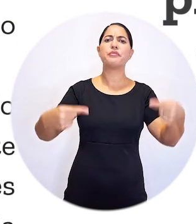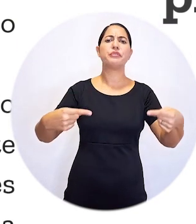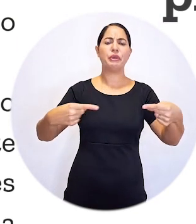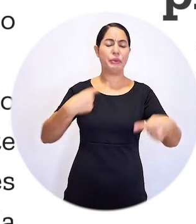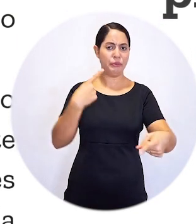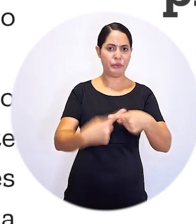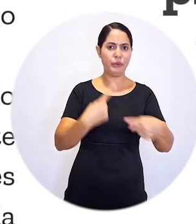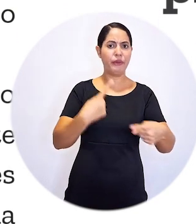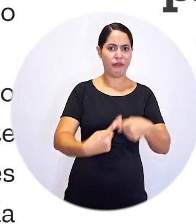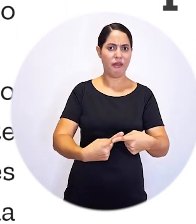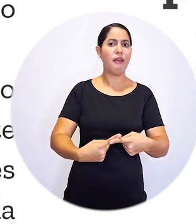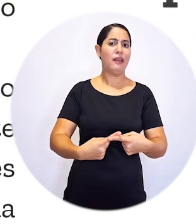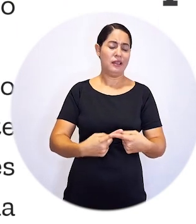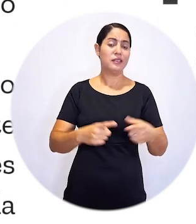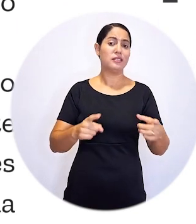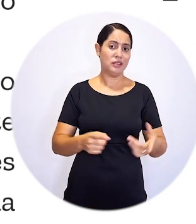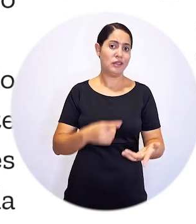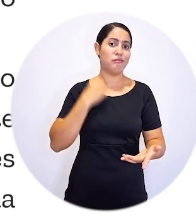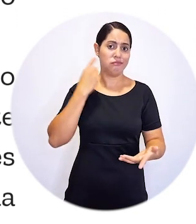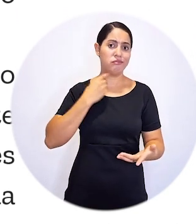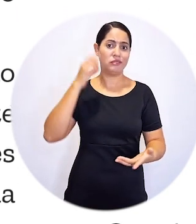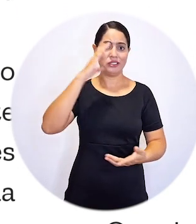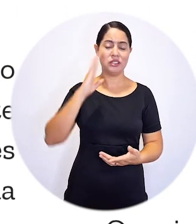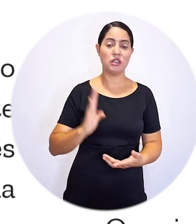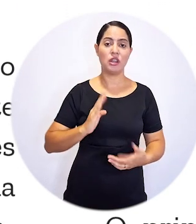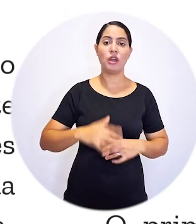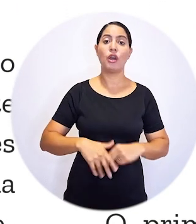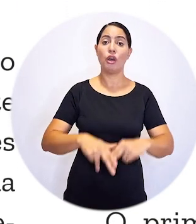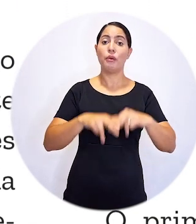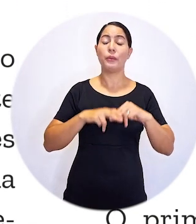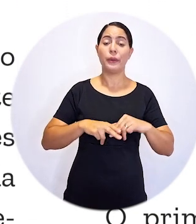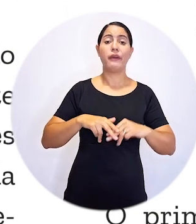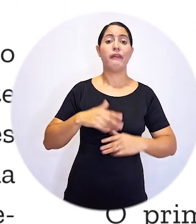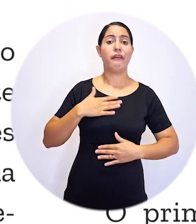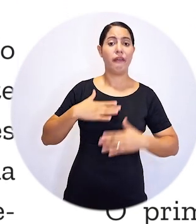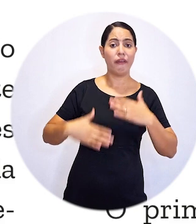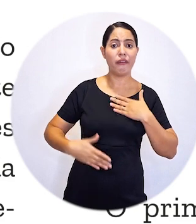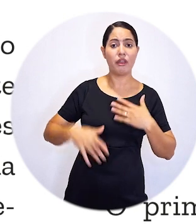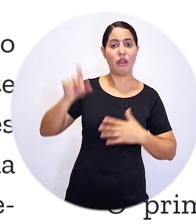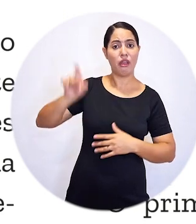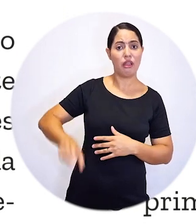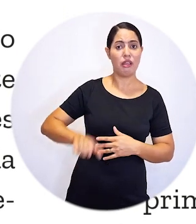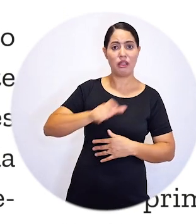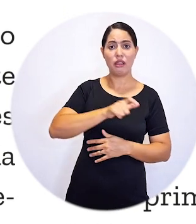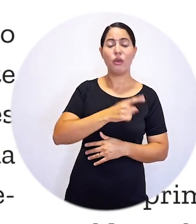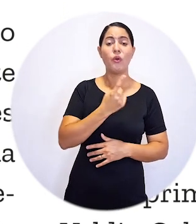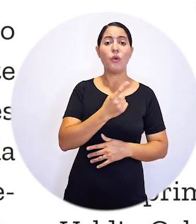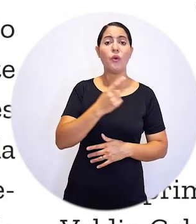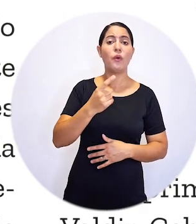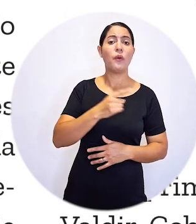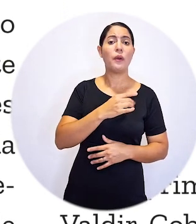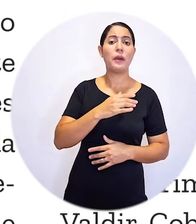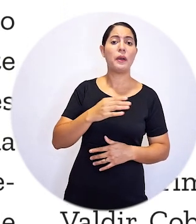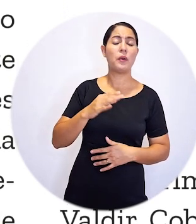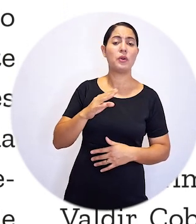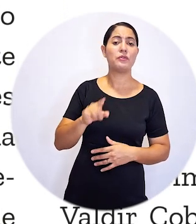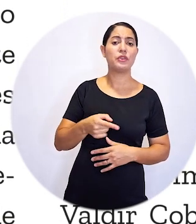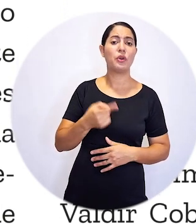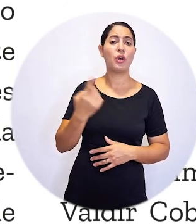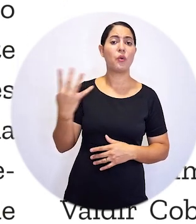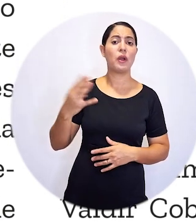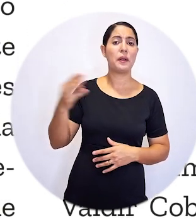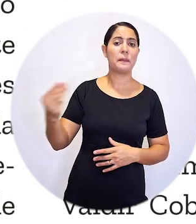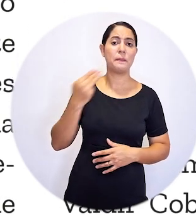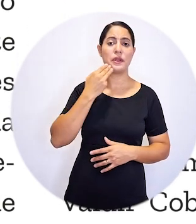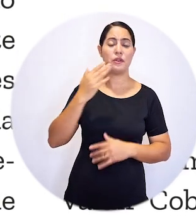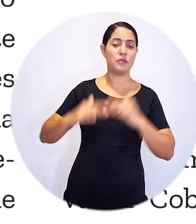mais desafiadora para a advocacia brasileira. A proteção à integridade física, constantemente ameaçada, desses quase